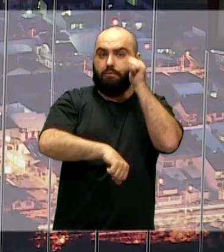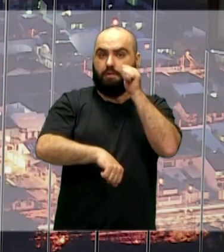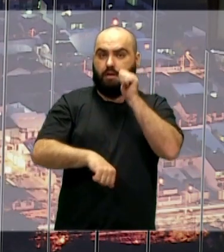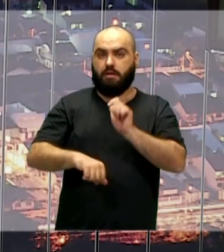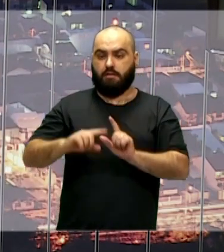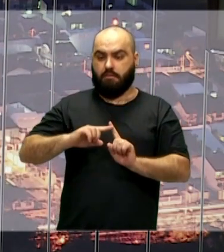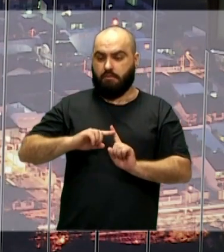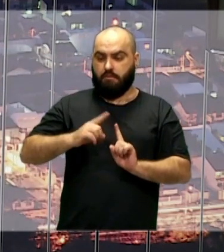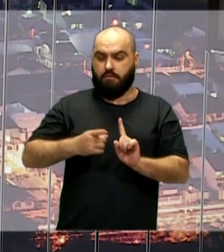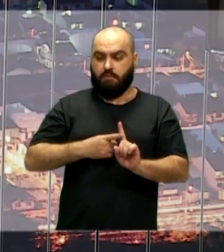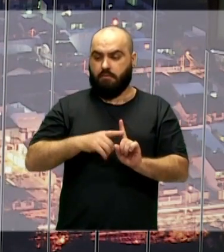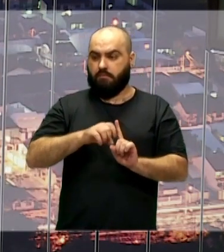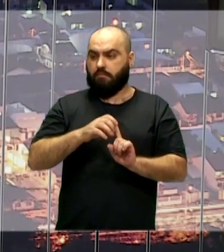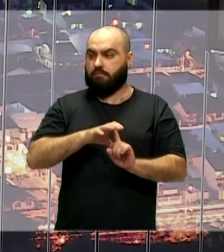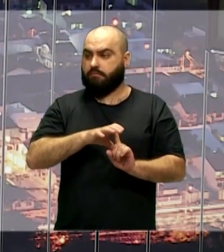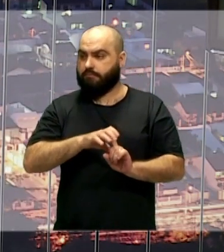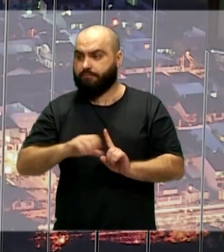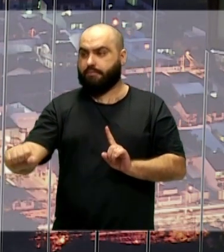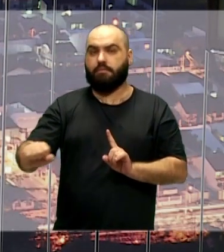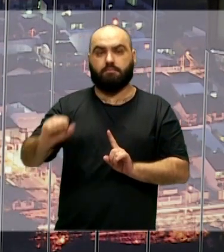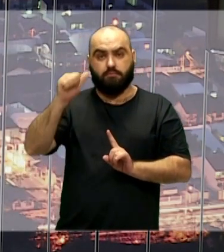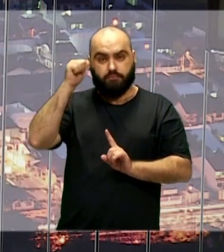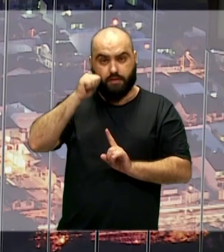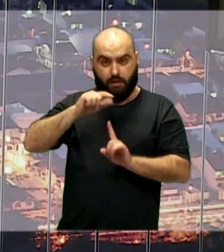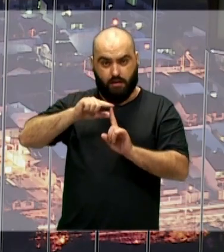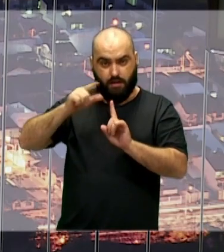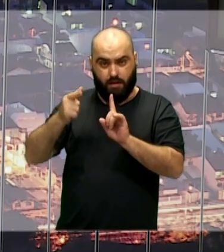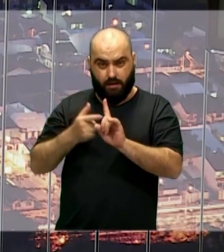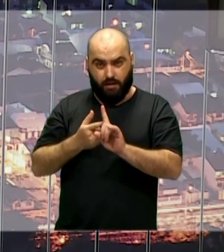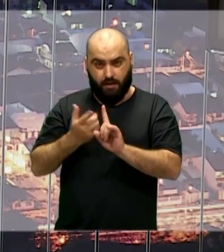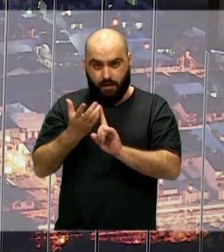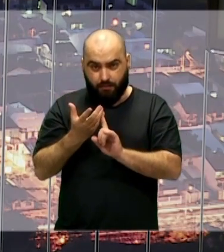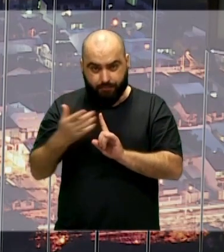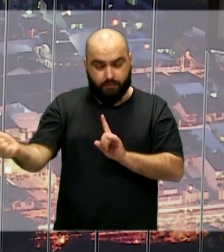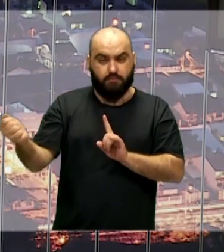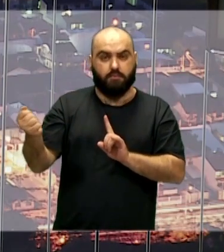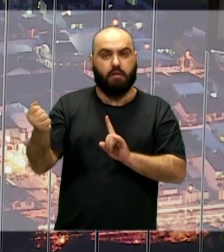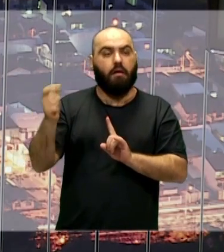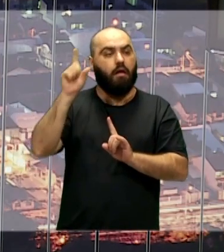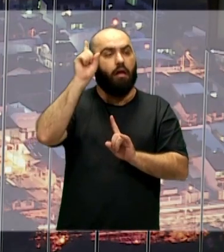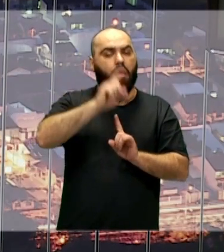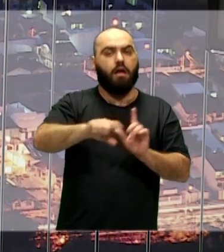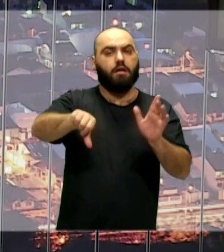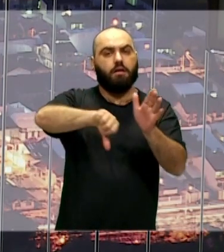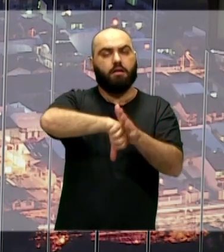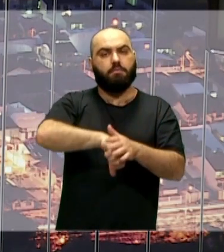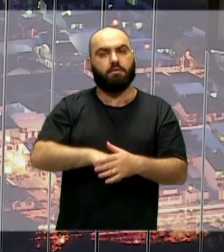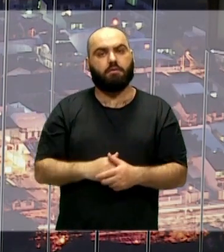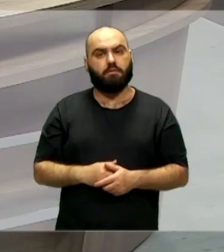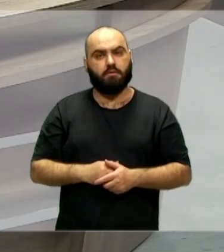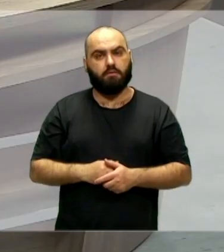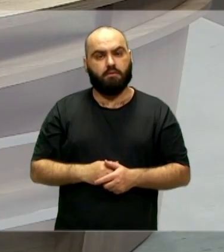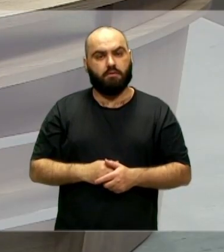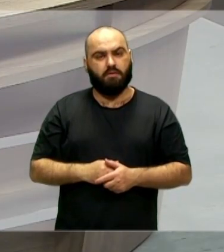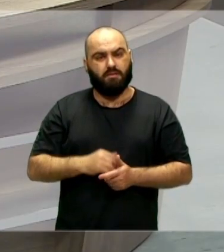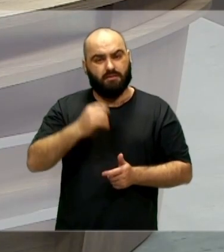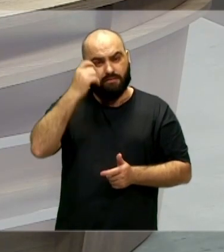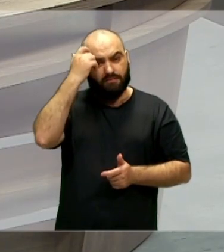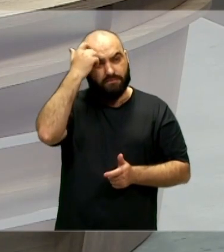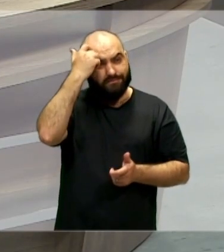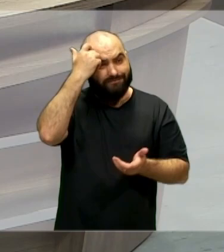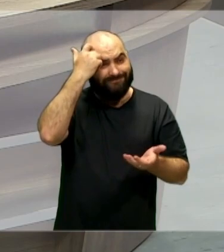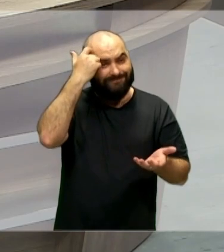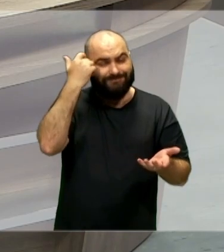aborta. Mas, enfim, tem que ocupar os espaços até para poder colocar a sua visão e